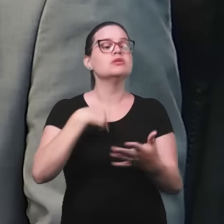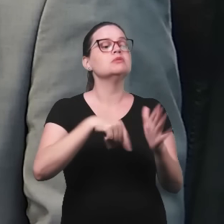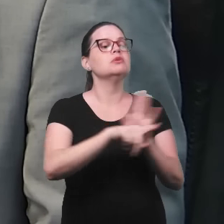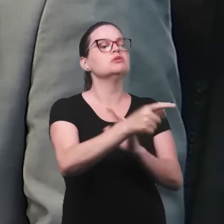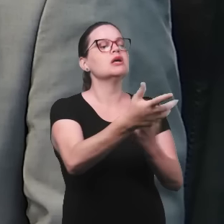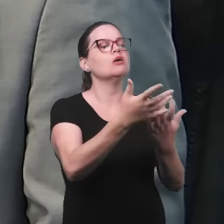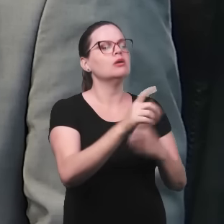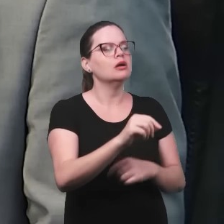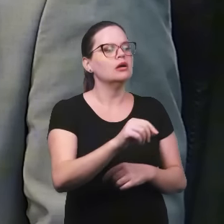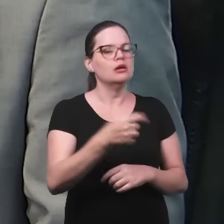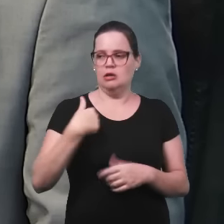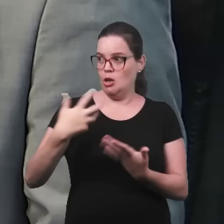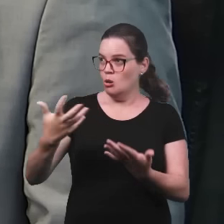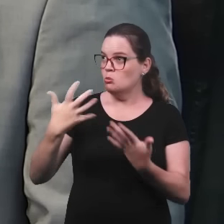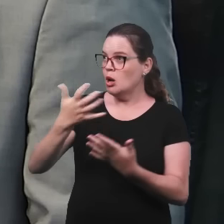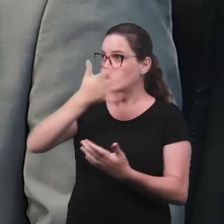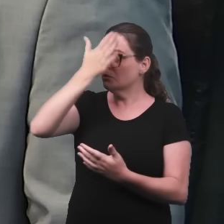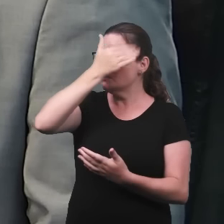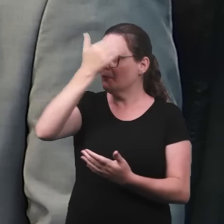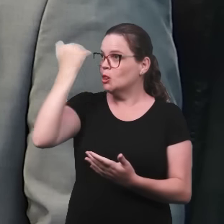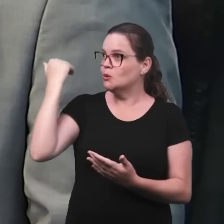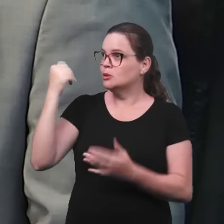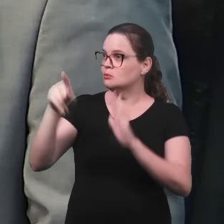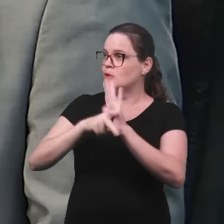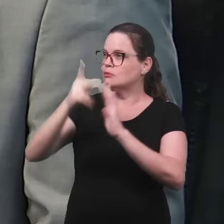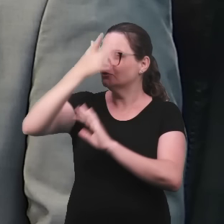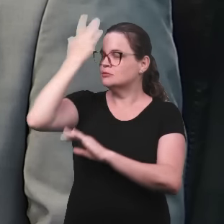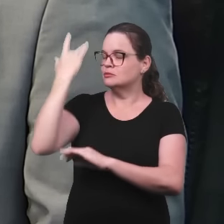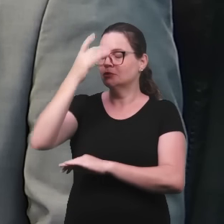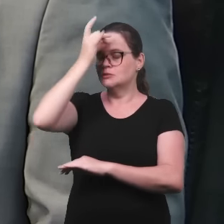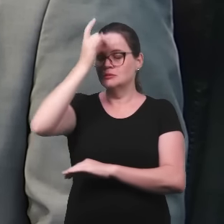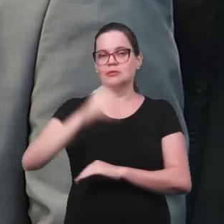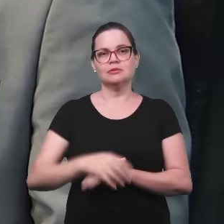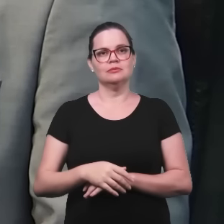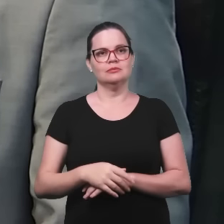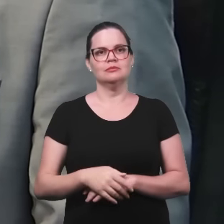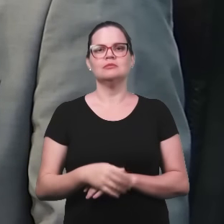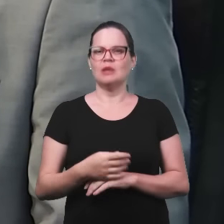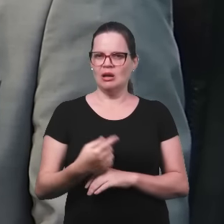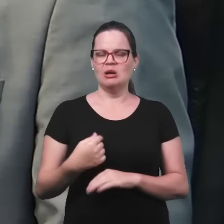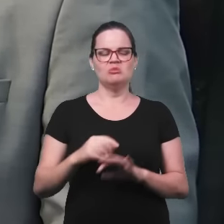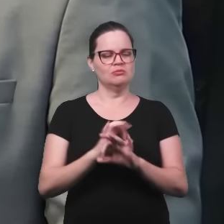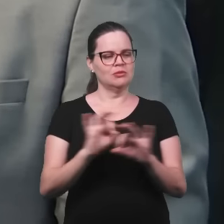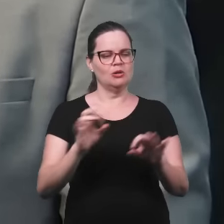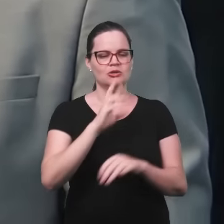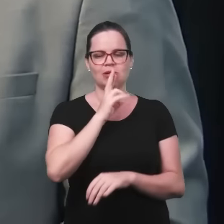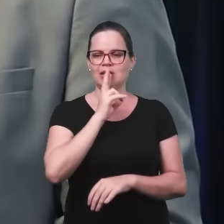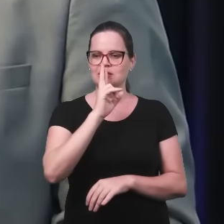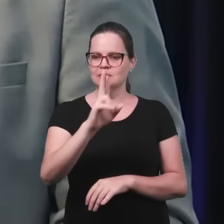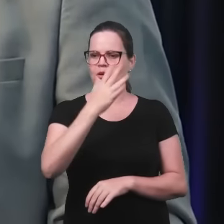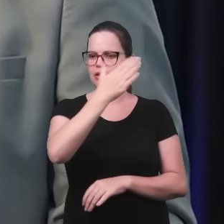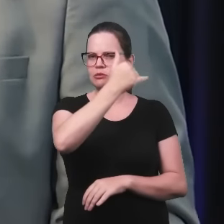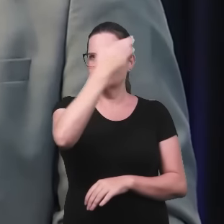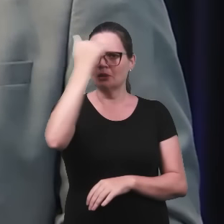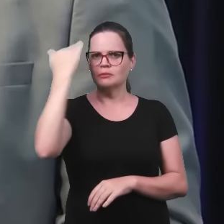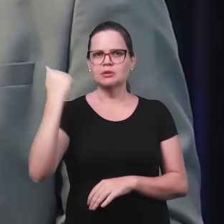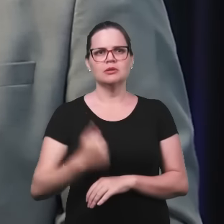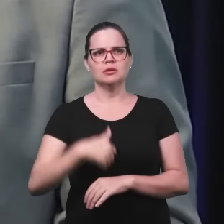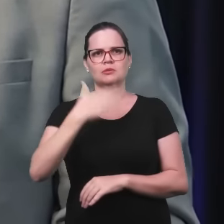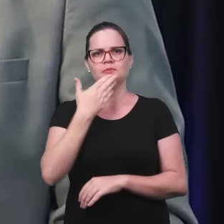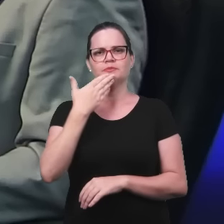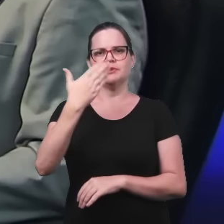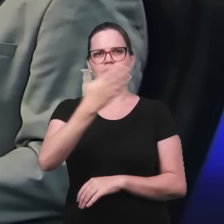Santo. Pronto. É tudo que o homem É o melhor precisa, pedido. né? É a pergunta sábia. Muito bom. E É, é o pedido